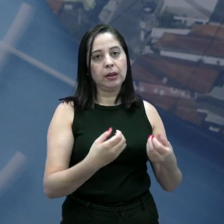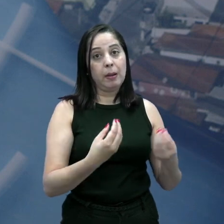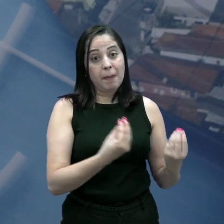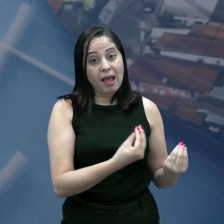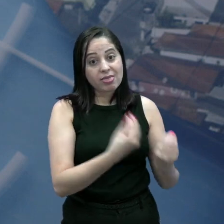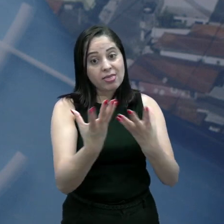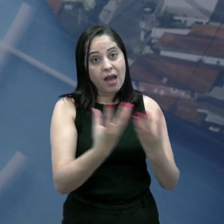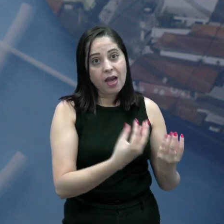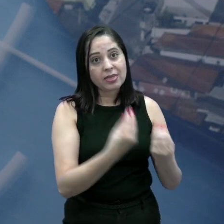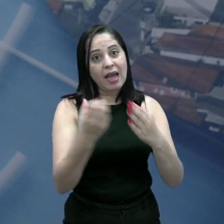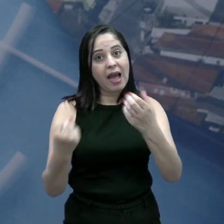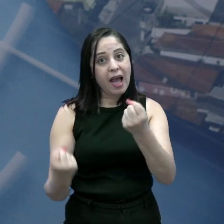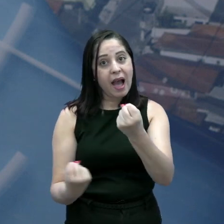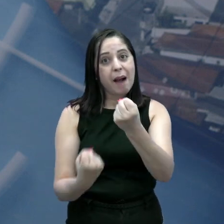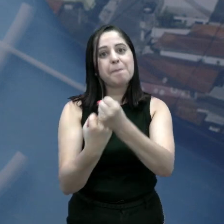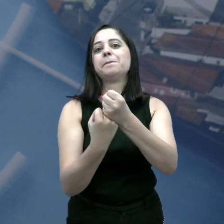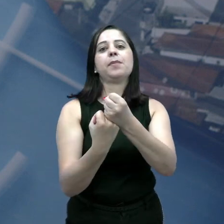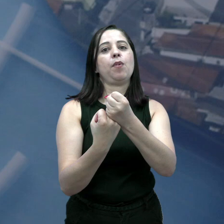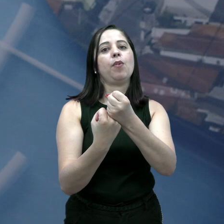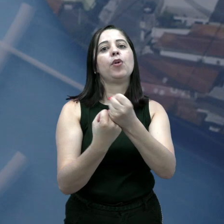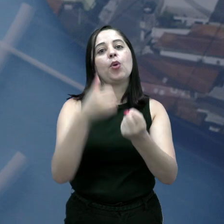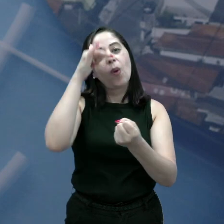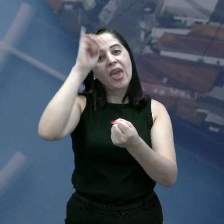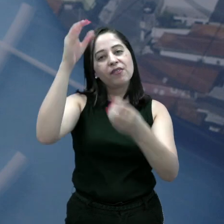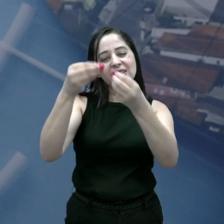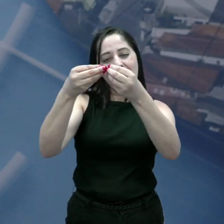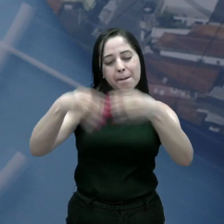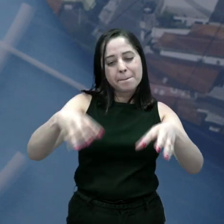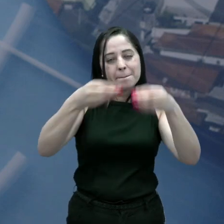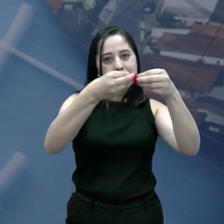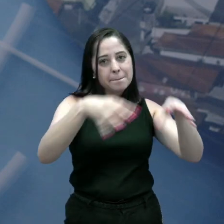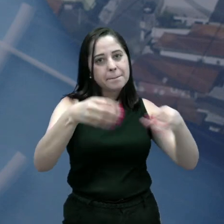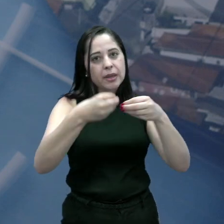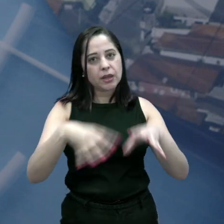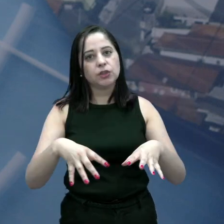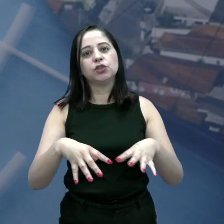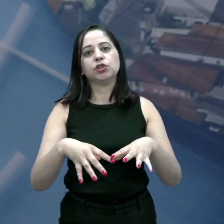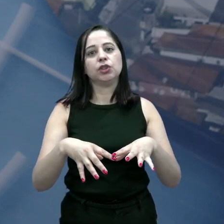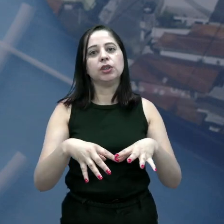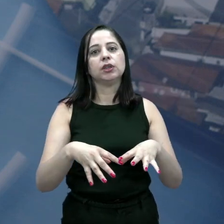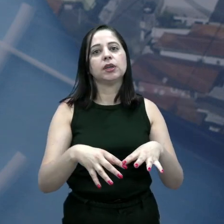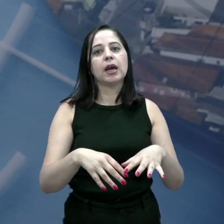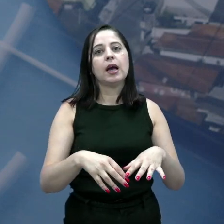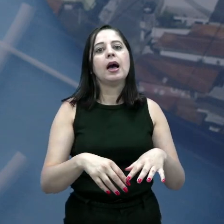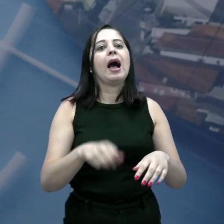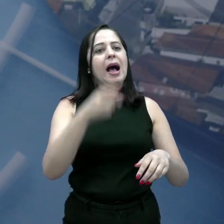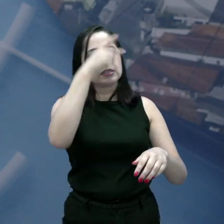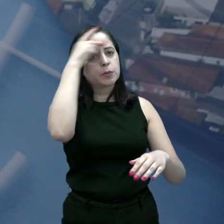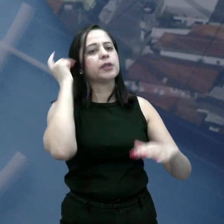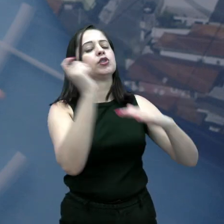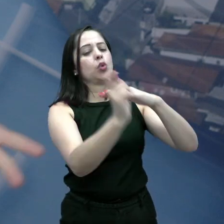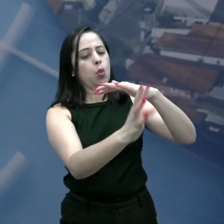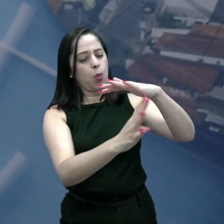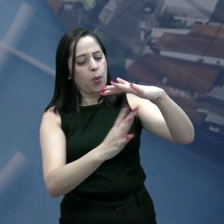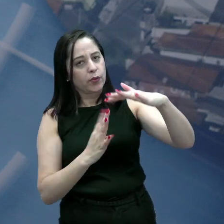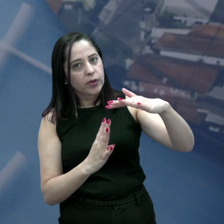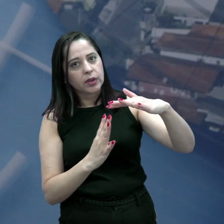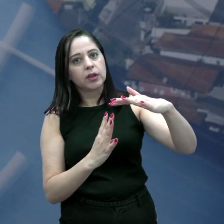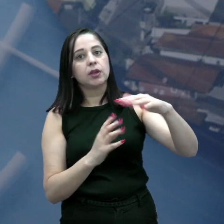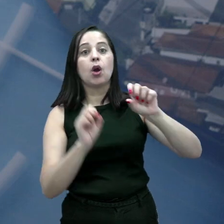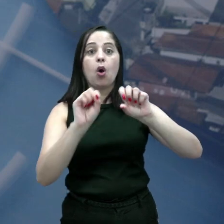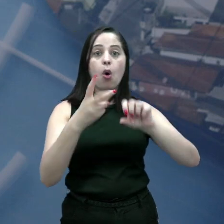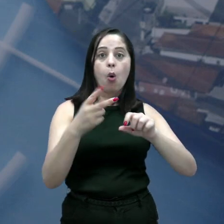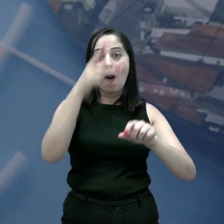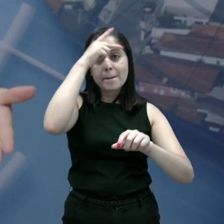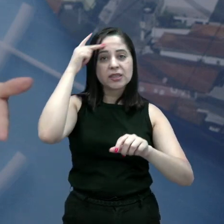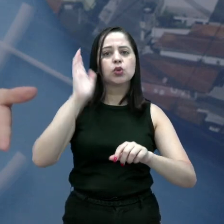que prejudique o menor número possível de pessoas. Eu falo desde aqueles que estão entrando no país, na cidade, aqueles que moram aqui